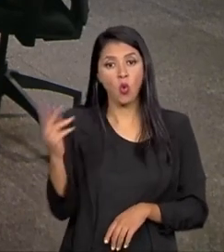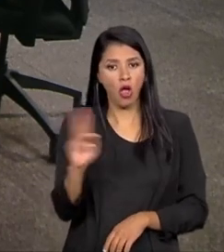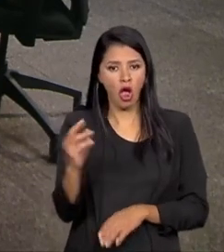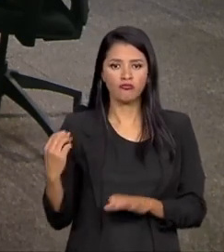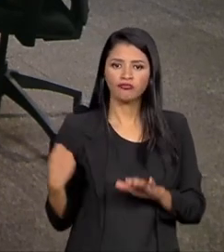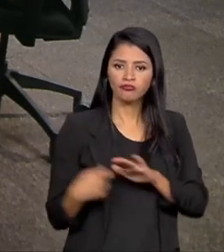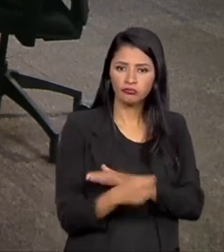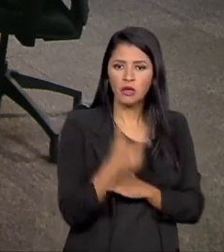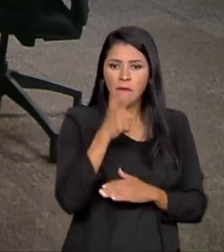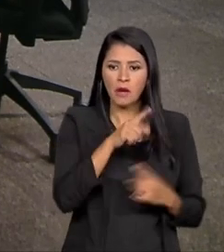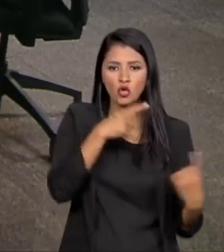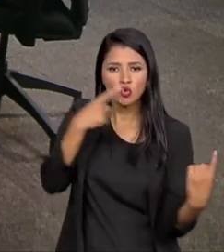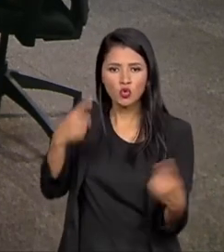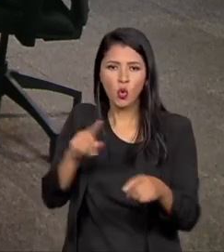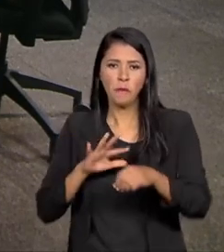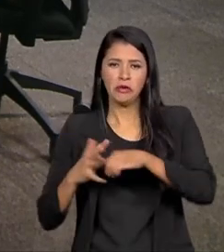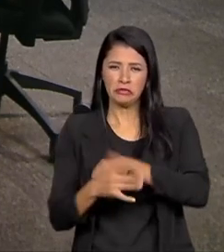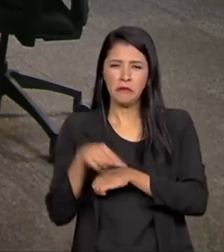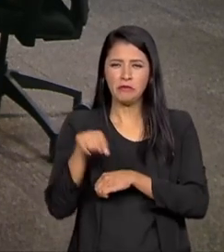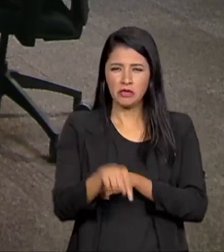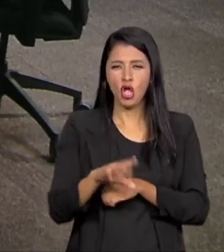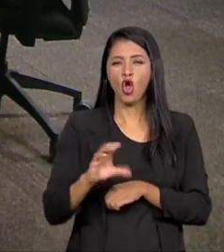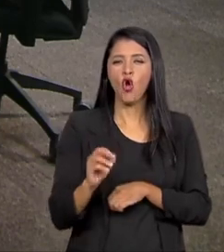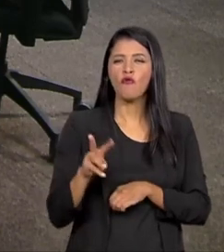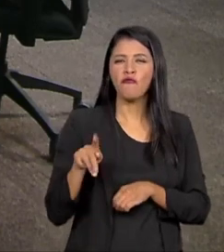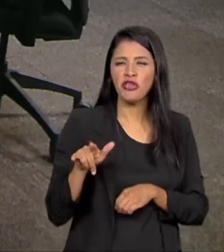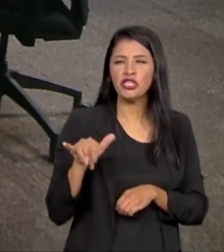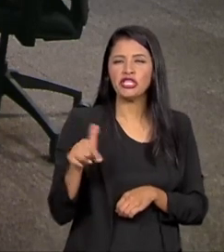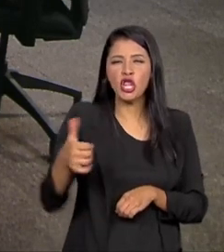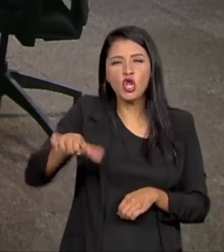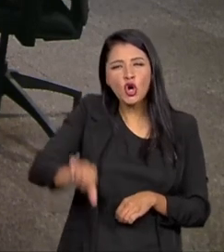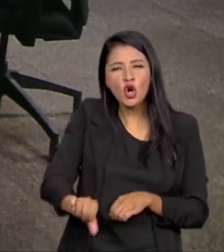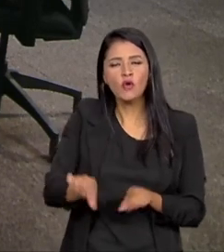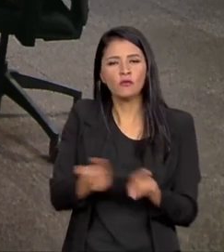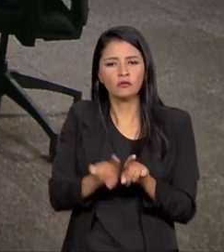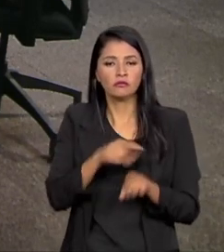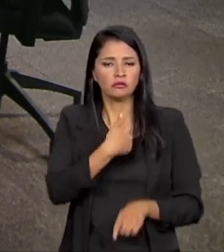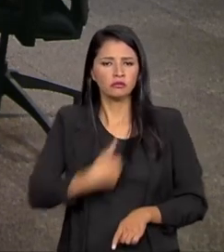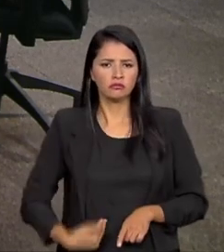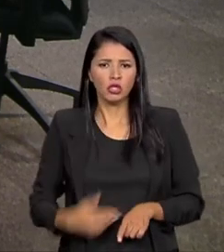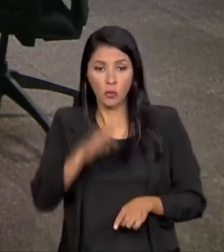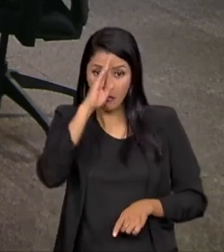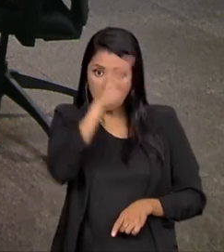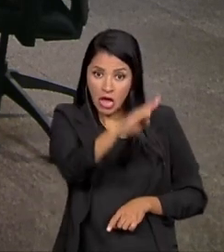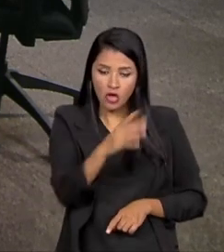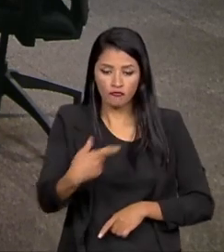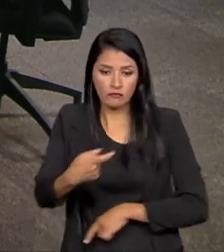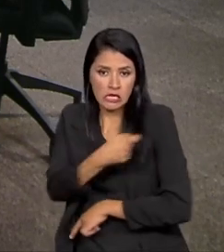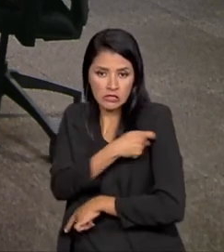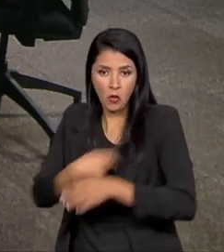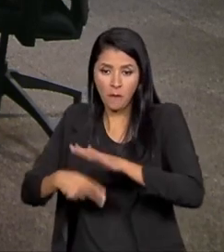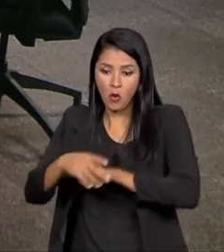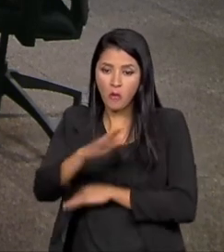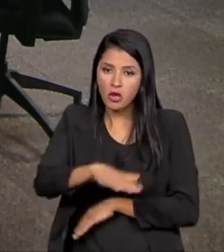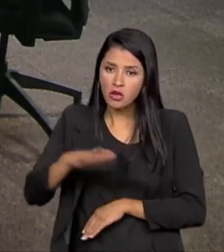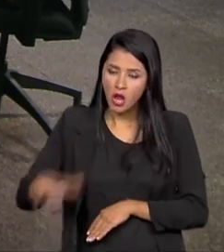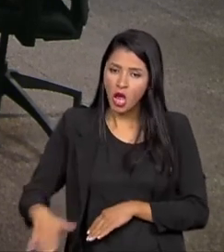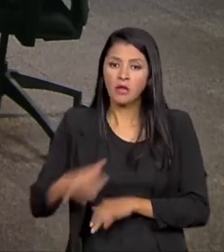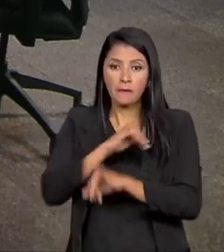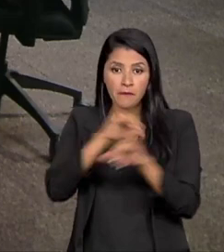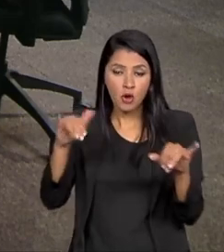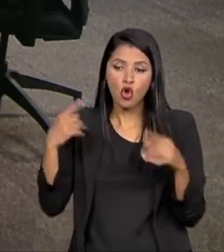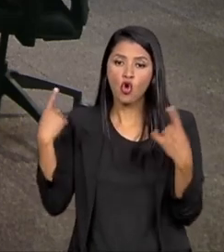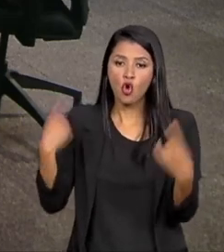combater a pandemia de covid 19 o governo também priorizou a vacinação de crianças com campanhas contra